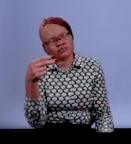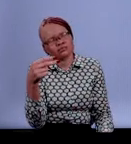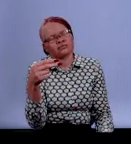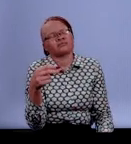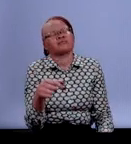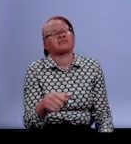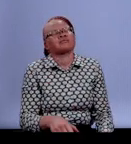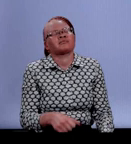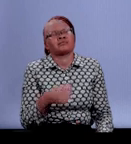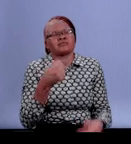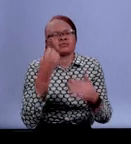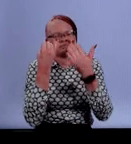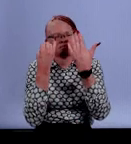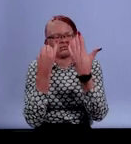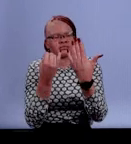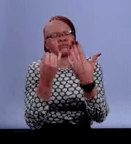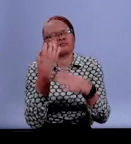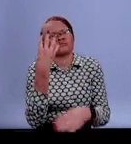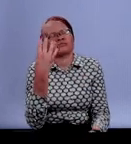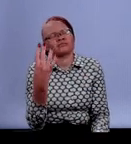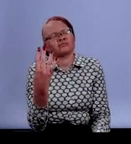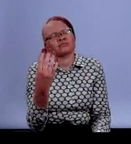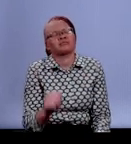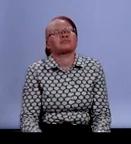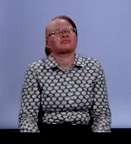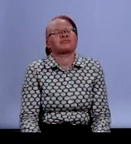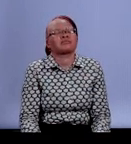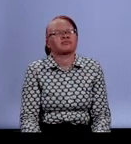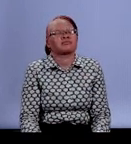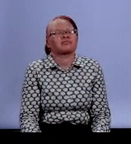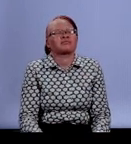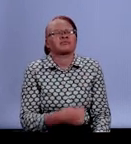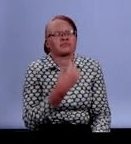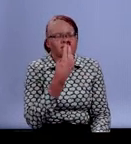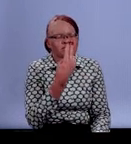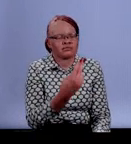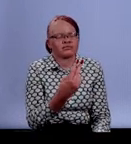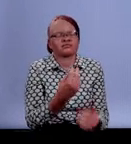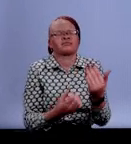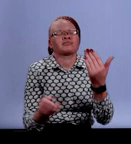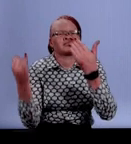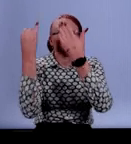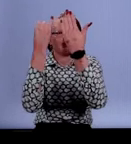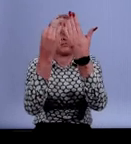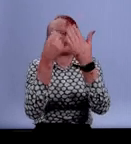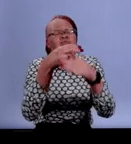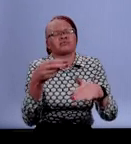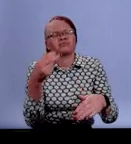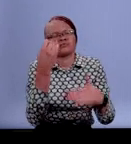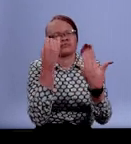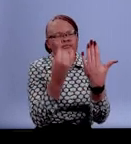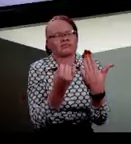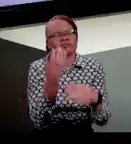X2 = 64 então 2 elevado a 6 =